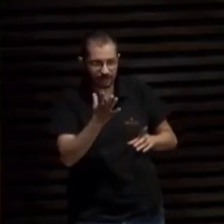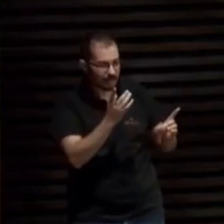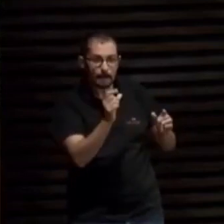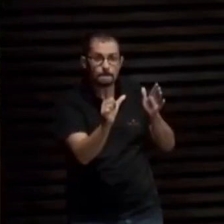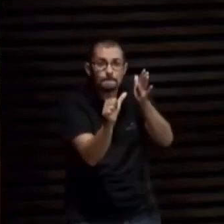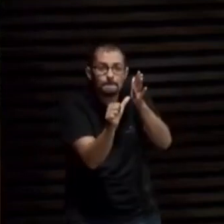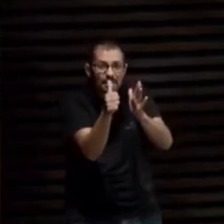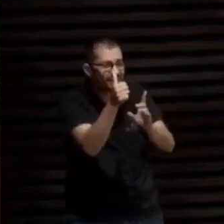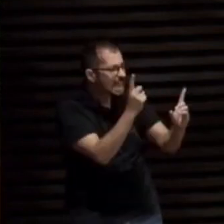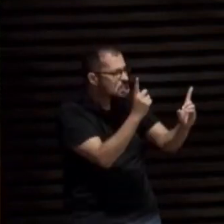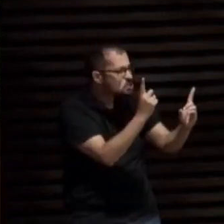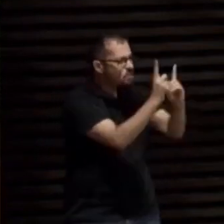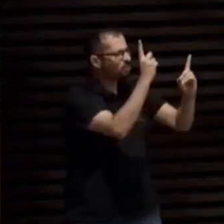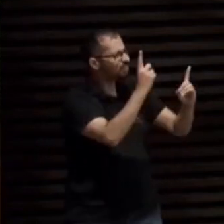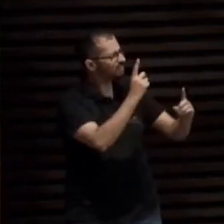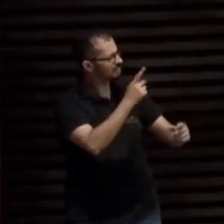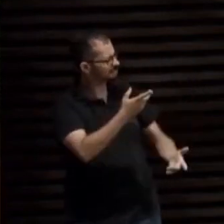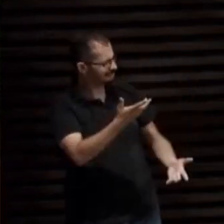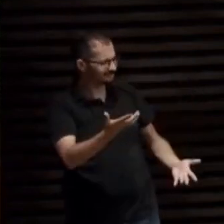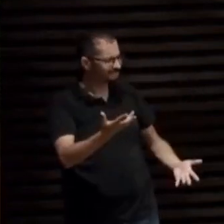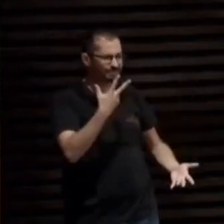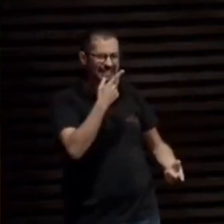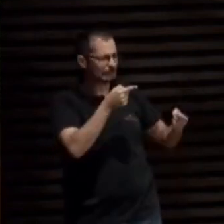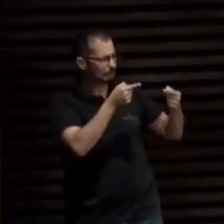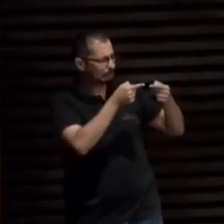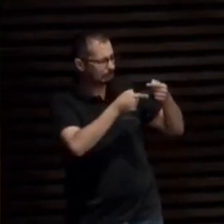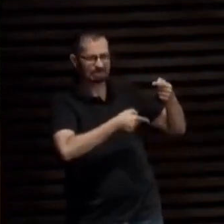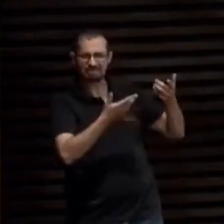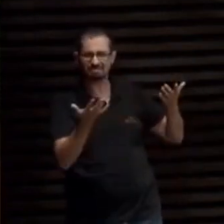quando viu aquilo, que se tratava do cardeal,